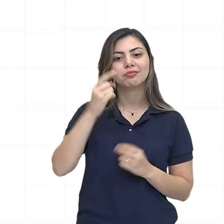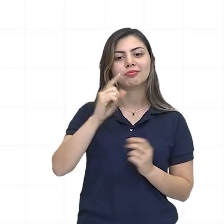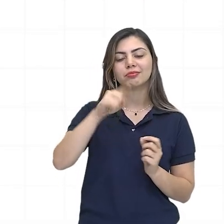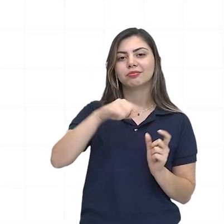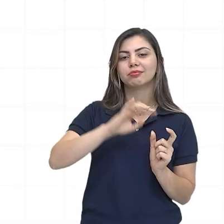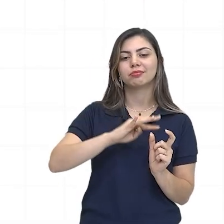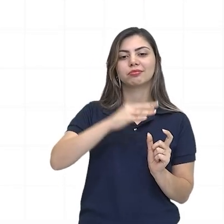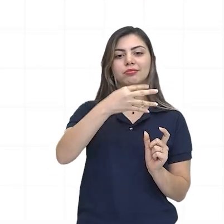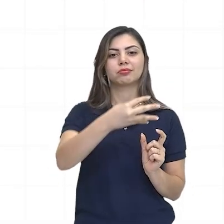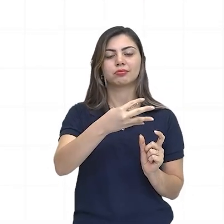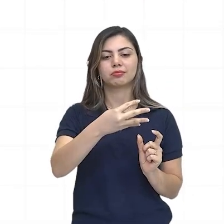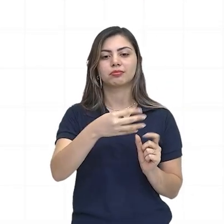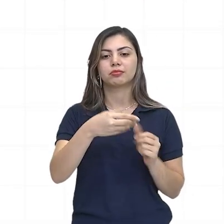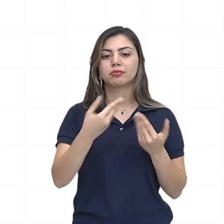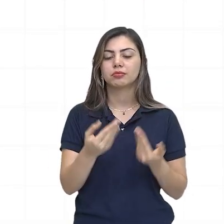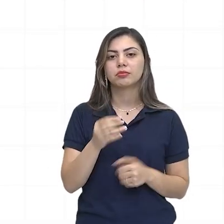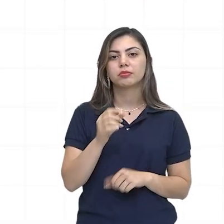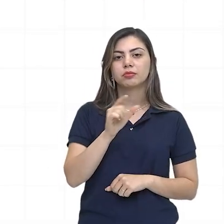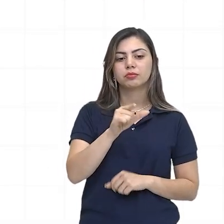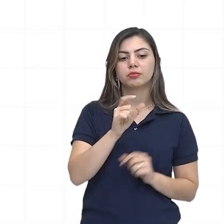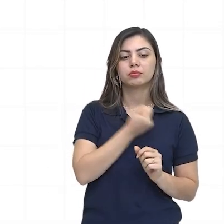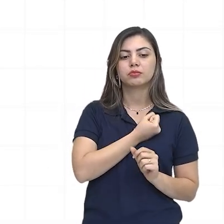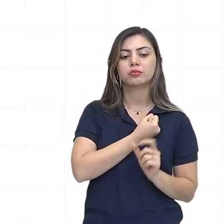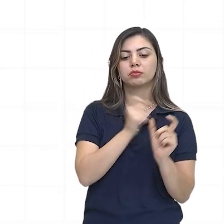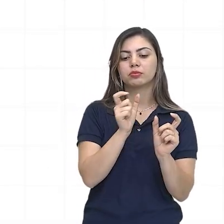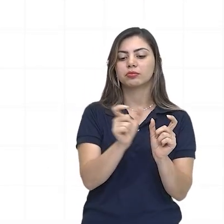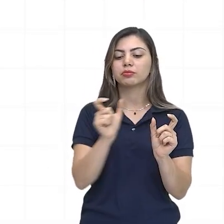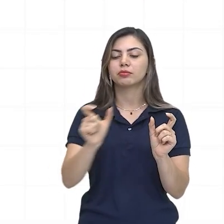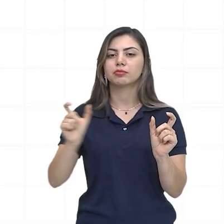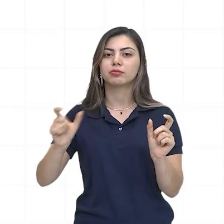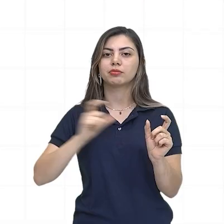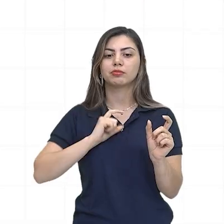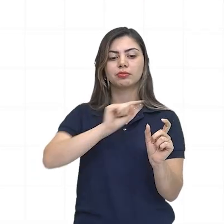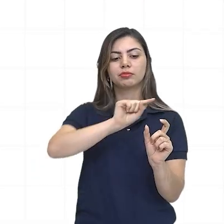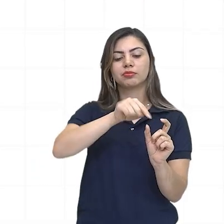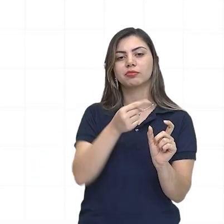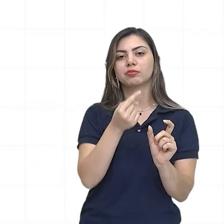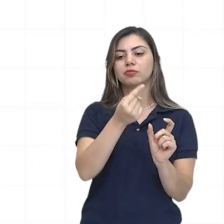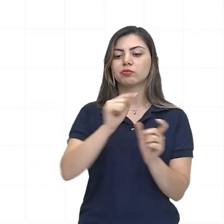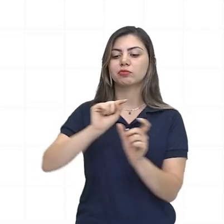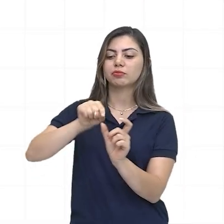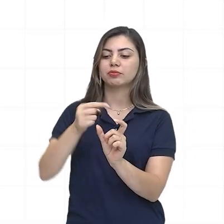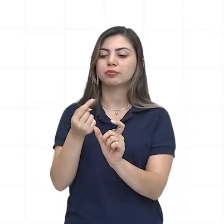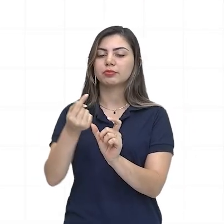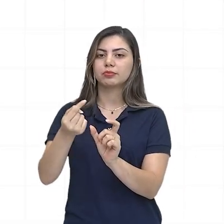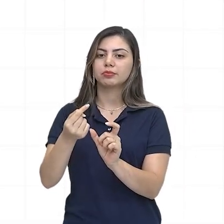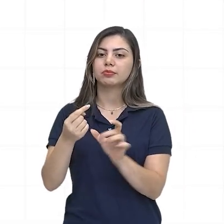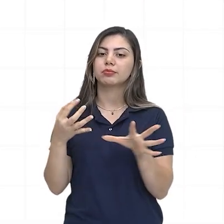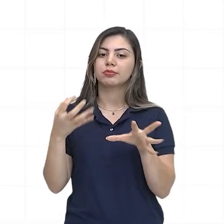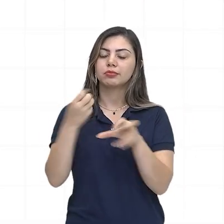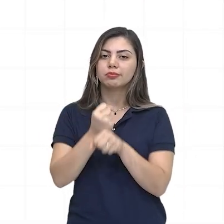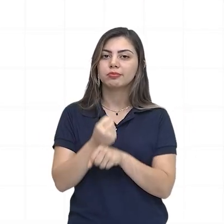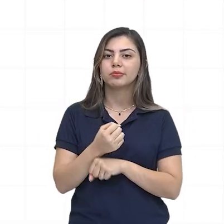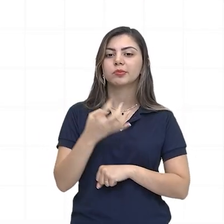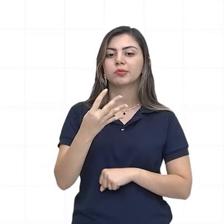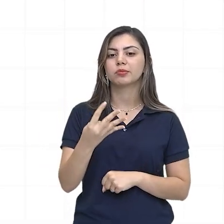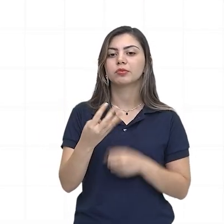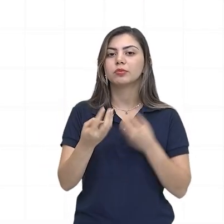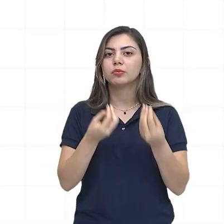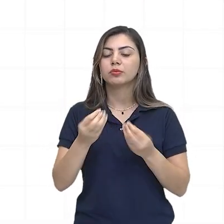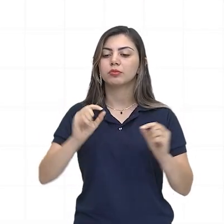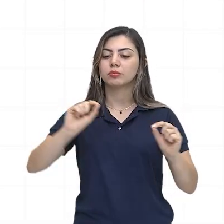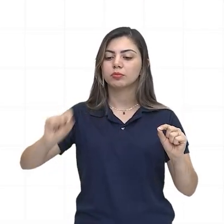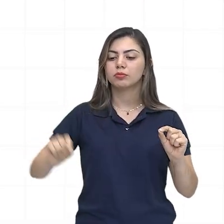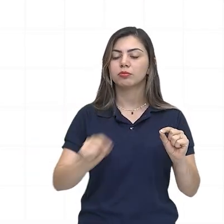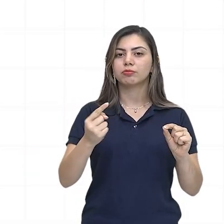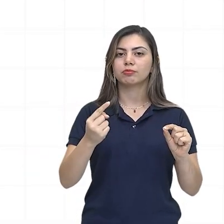potência e cada um dos fatores tem uma casa decimal. Então, no resultado, obviamente que a gente vai ter o quê?